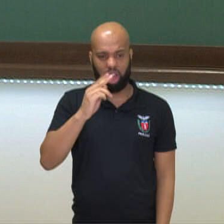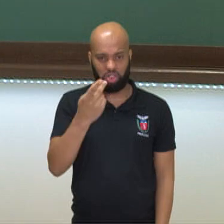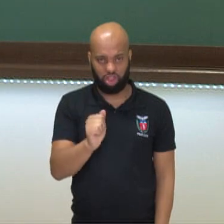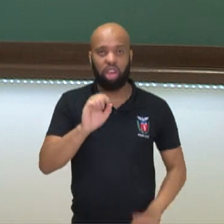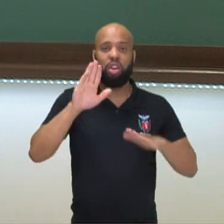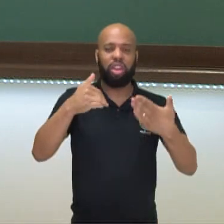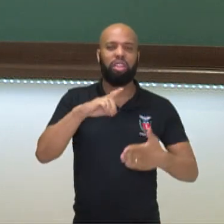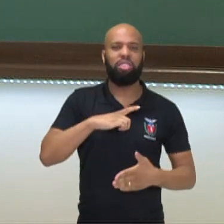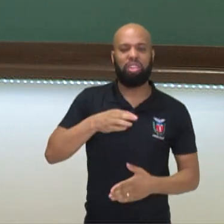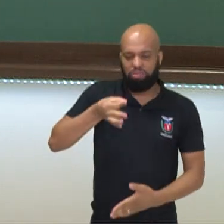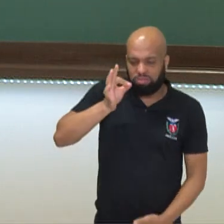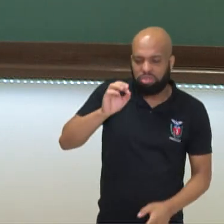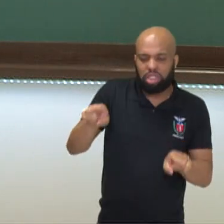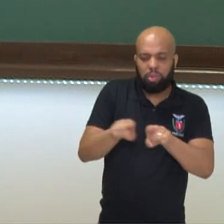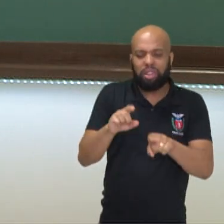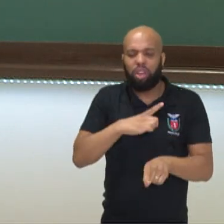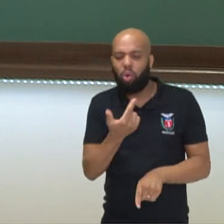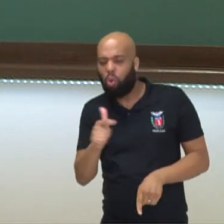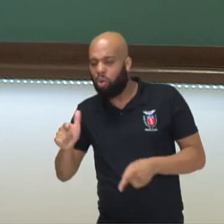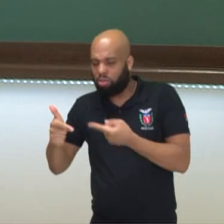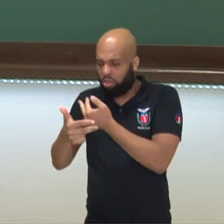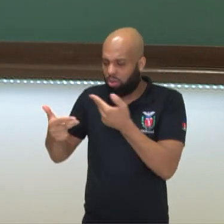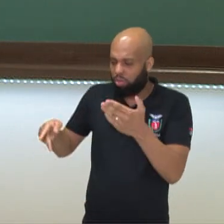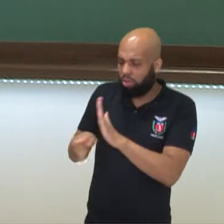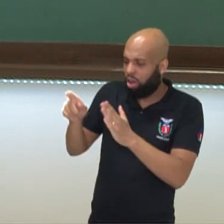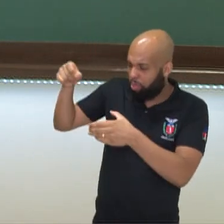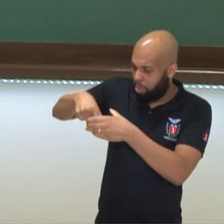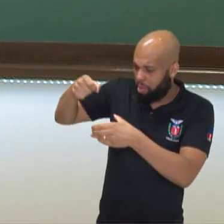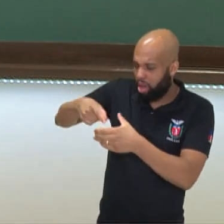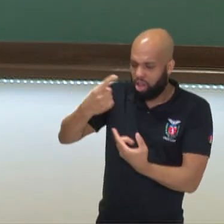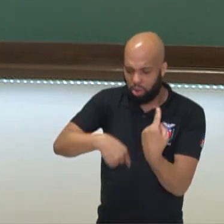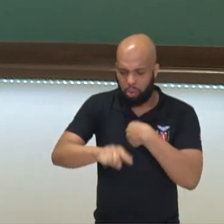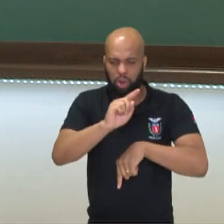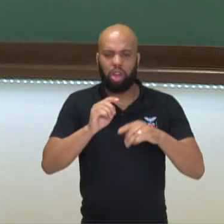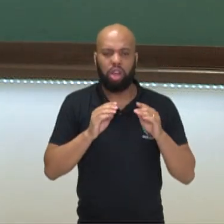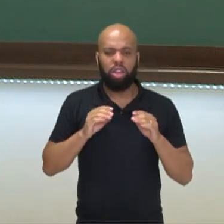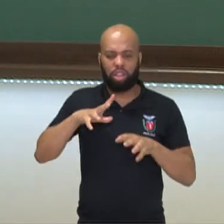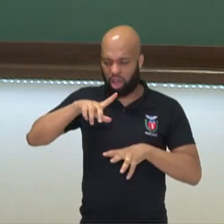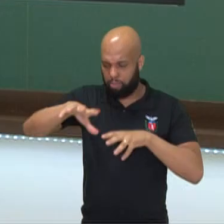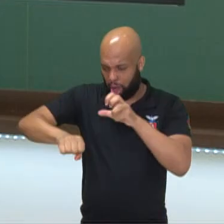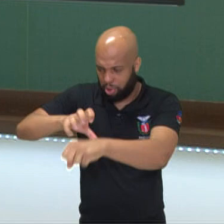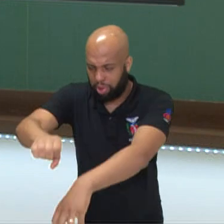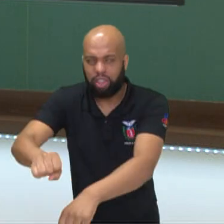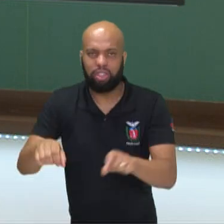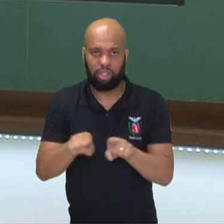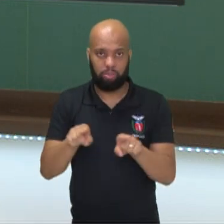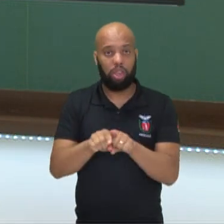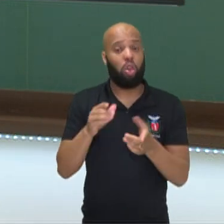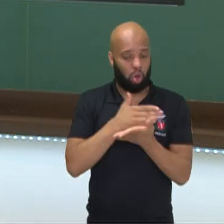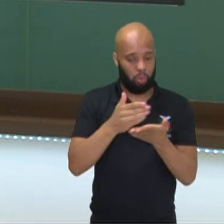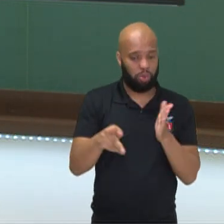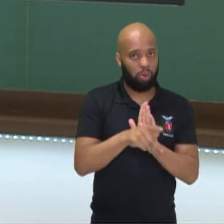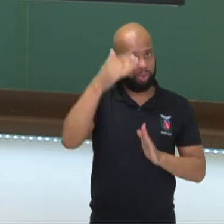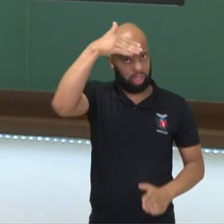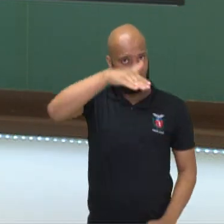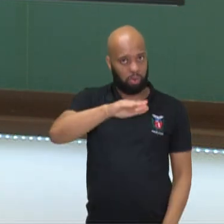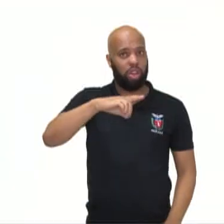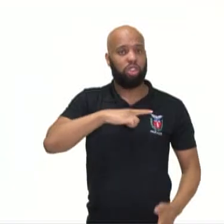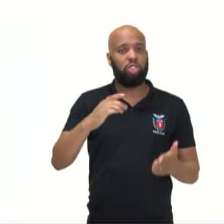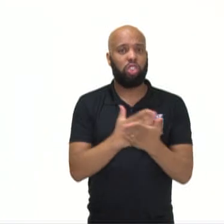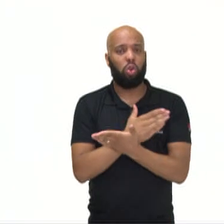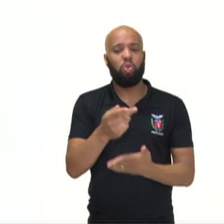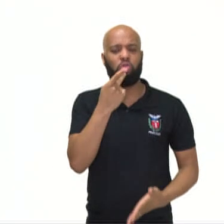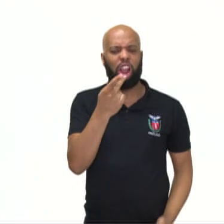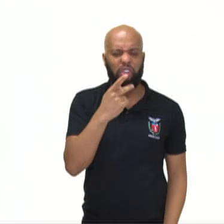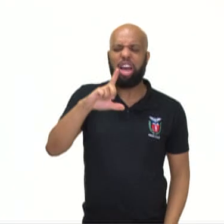agrícolas avançando sobre territórios indígenas. Esse é o contexto do início da República. Alguns defendiam, inclusive, o